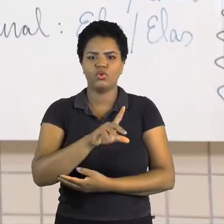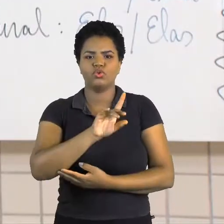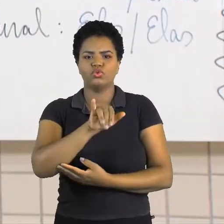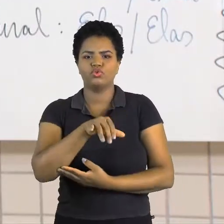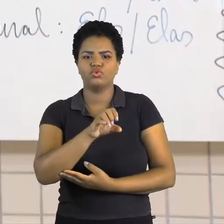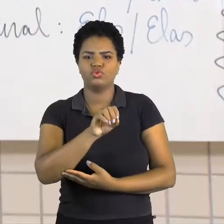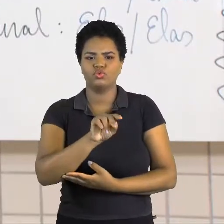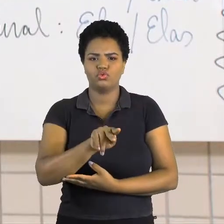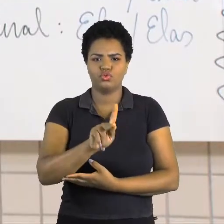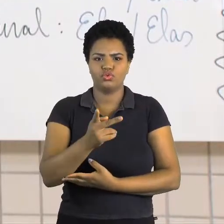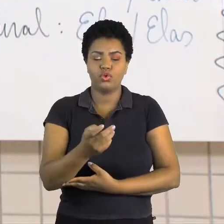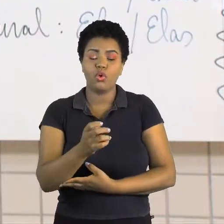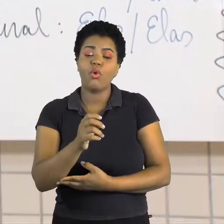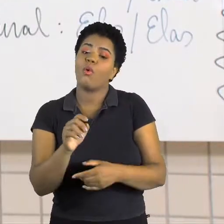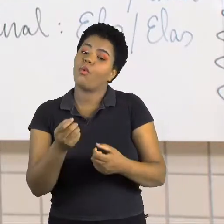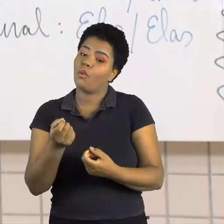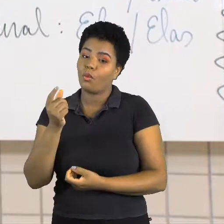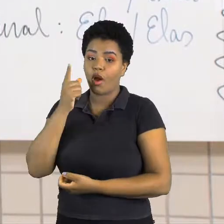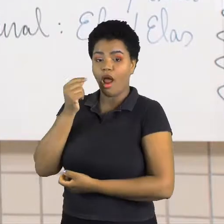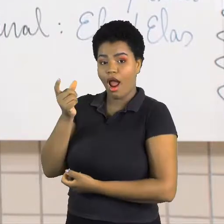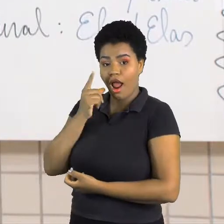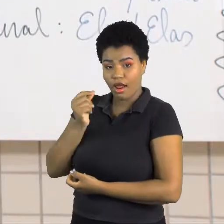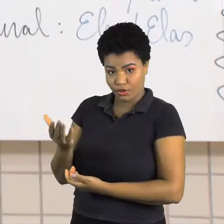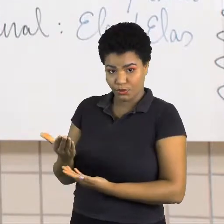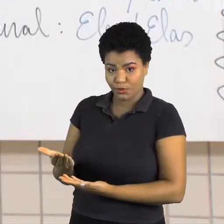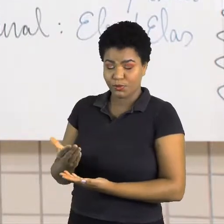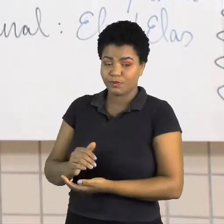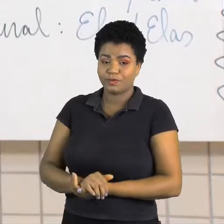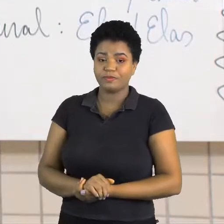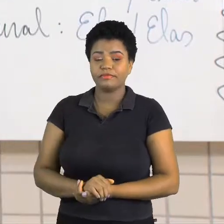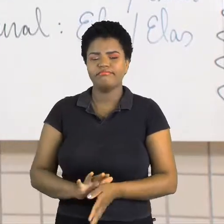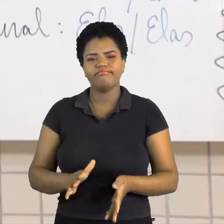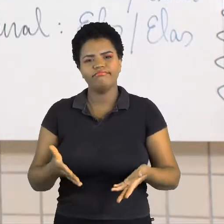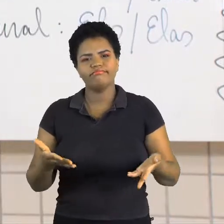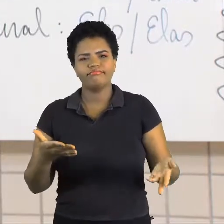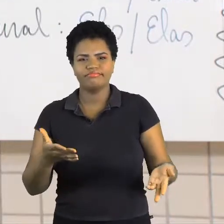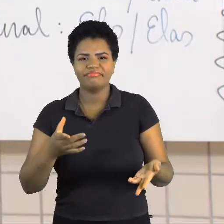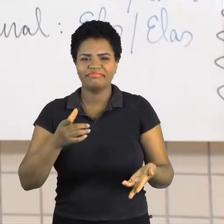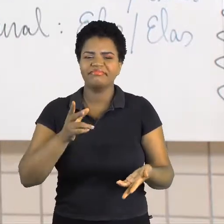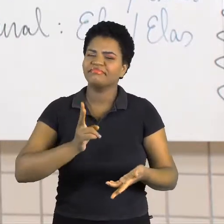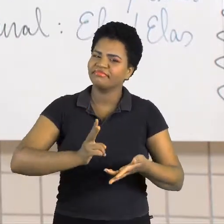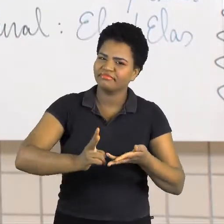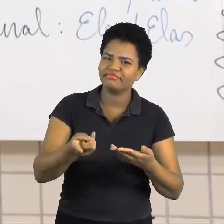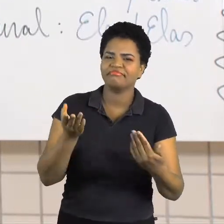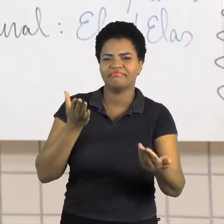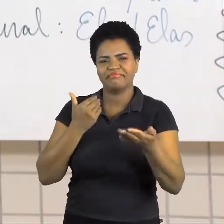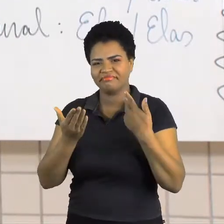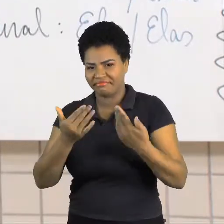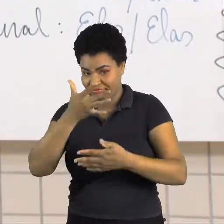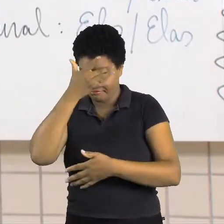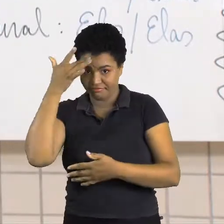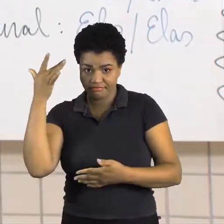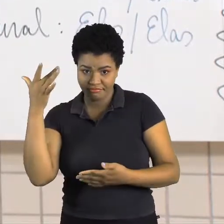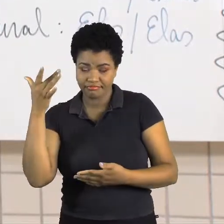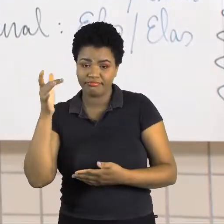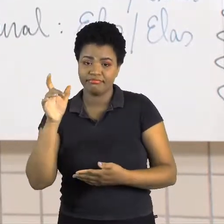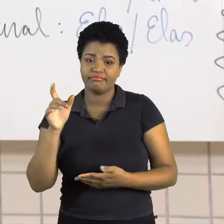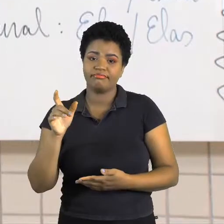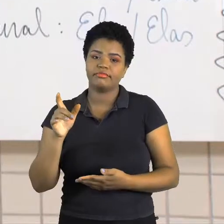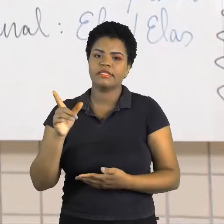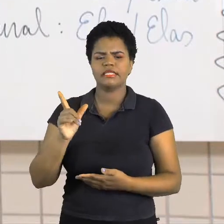o gato Garfield? Ou seja, sempre ao conversarmos com alguém, há sempre